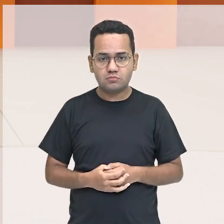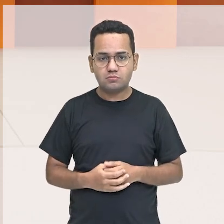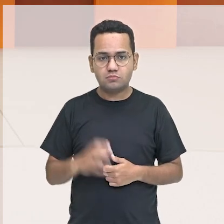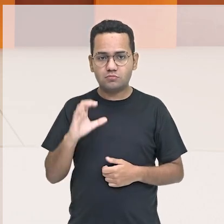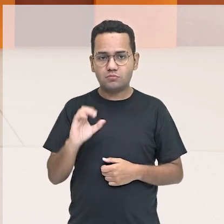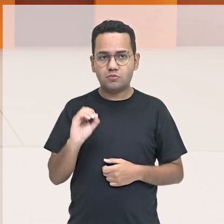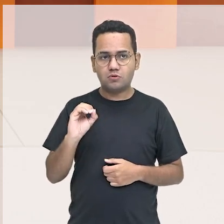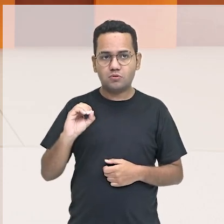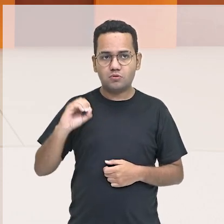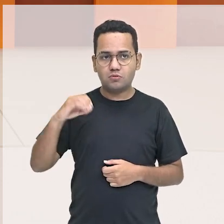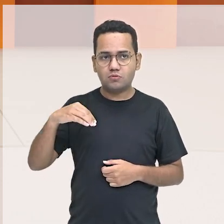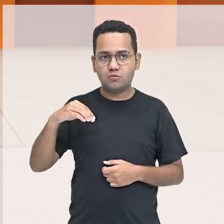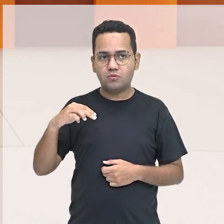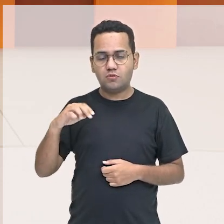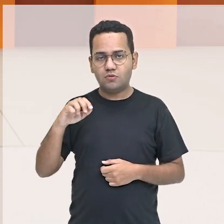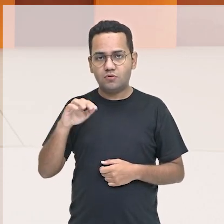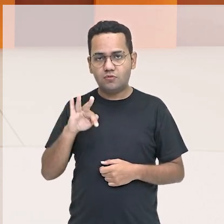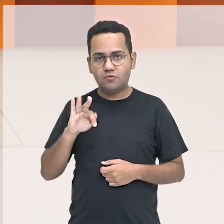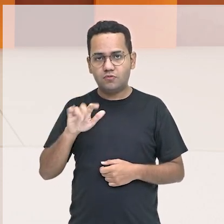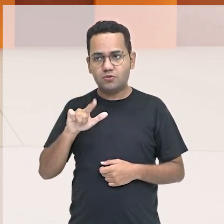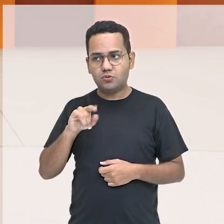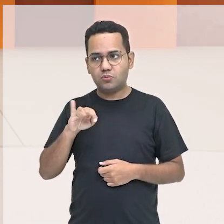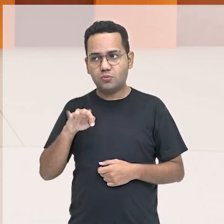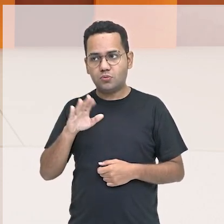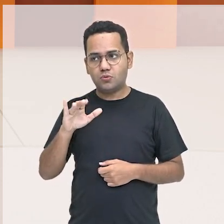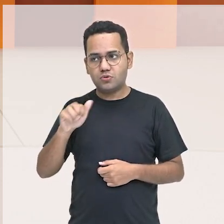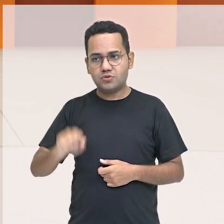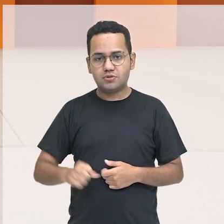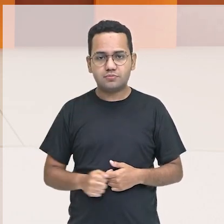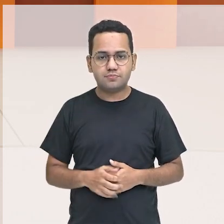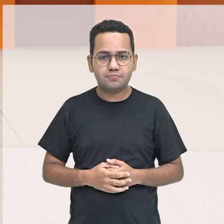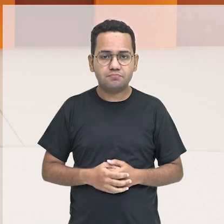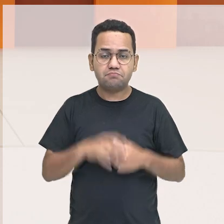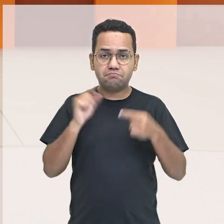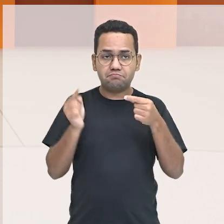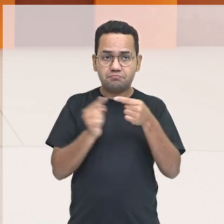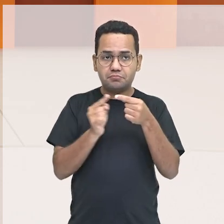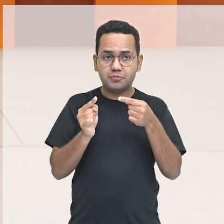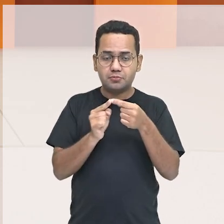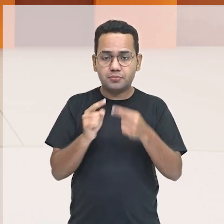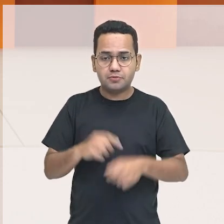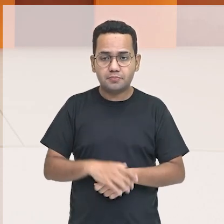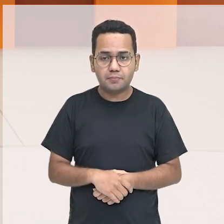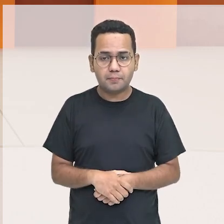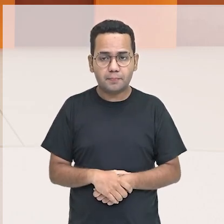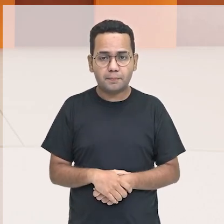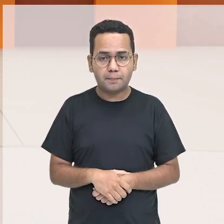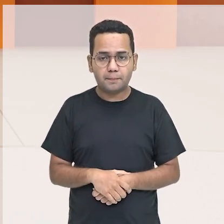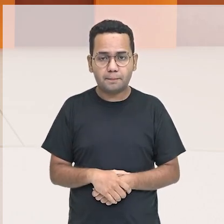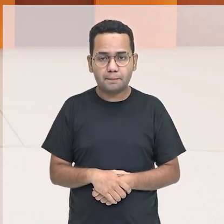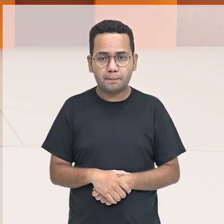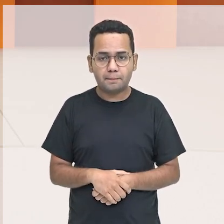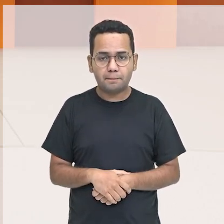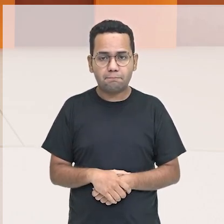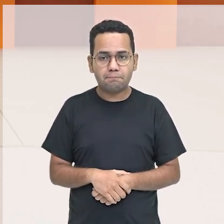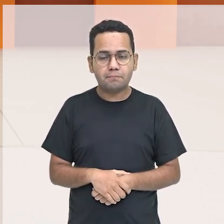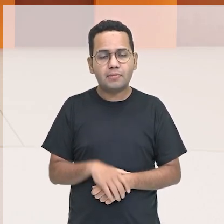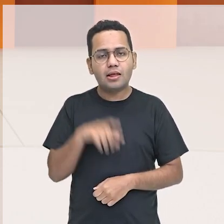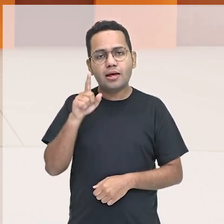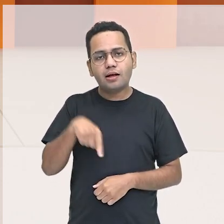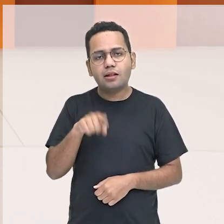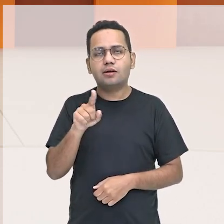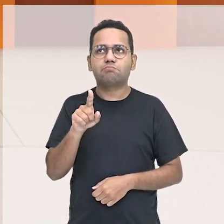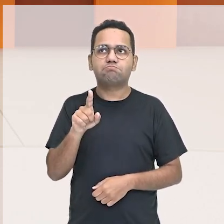conflituosa. Vamos agora falar da harmonia funcional. Ela está fundamentada na abordagem funcionalista